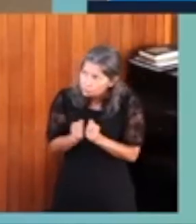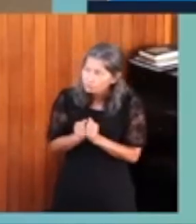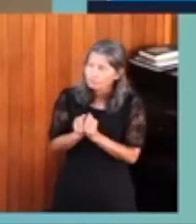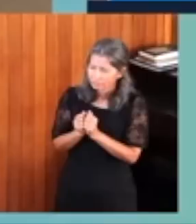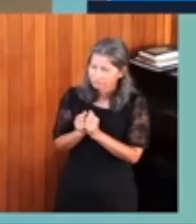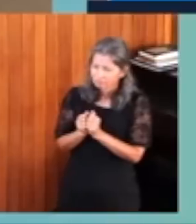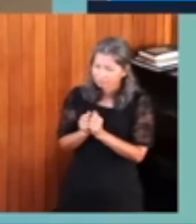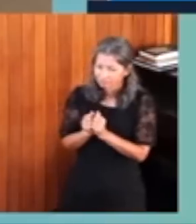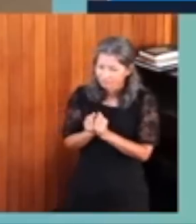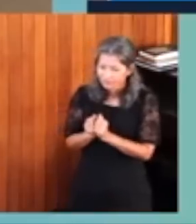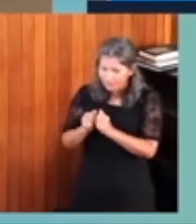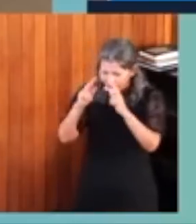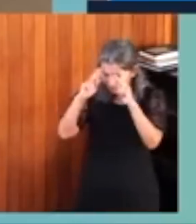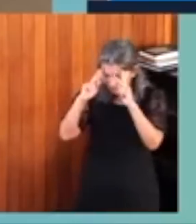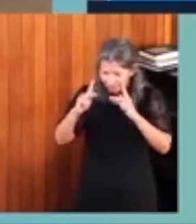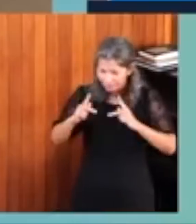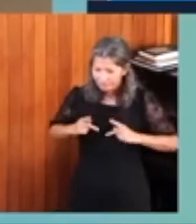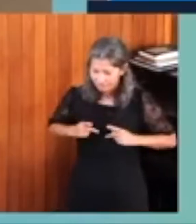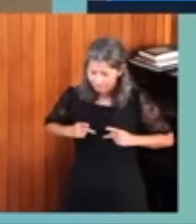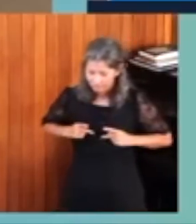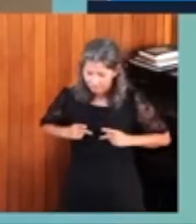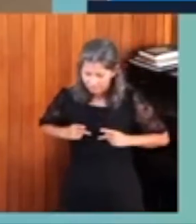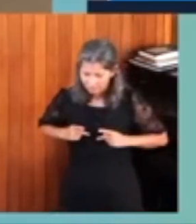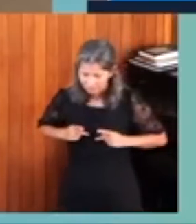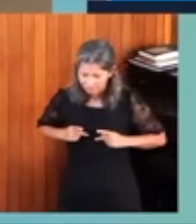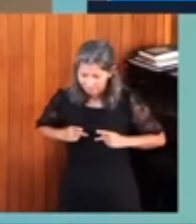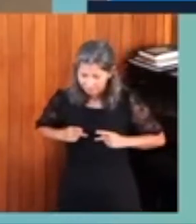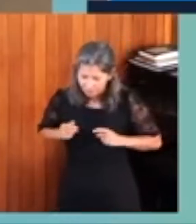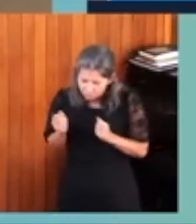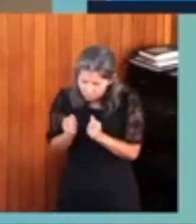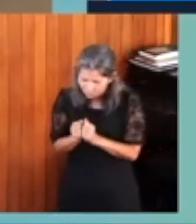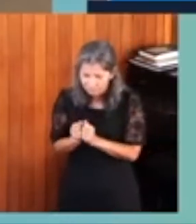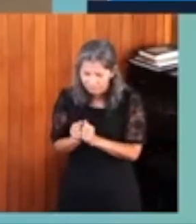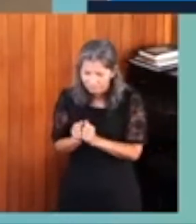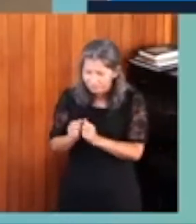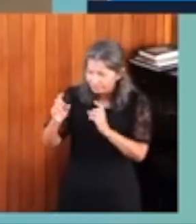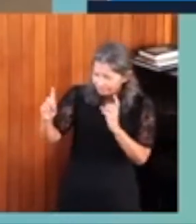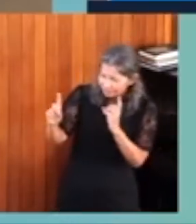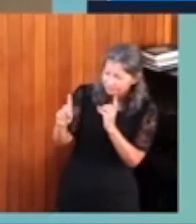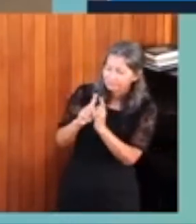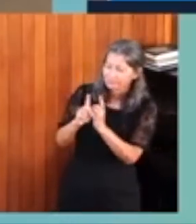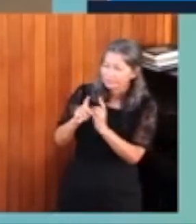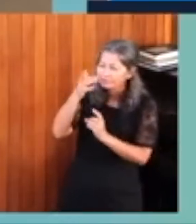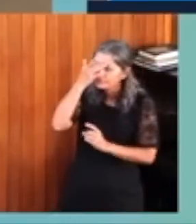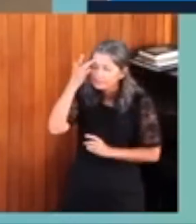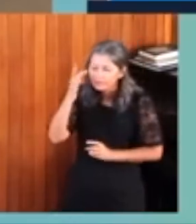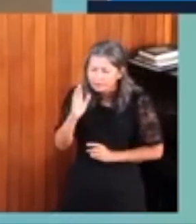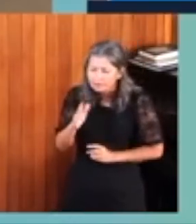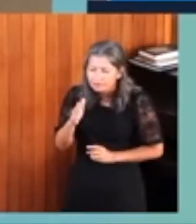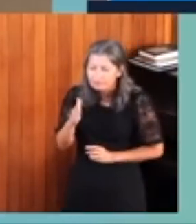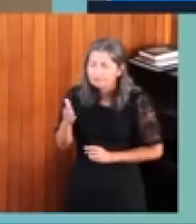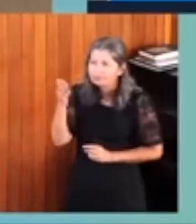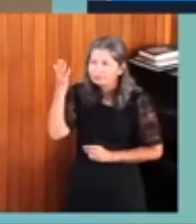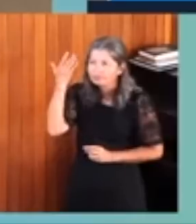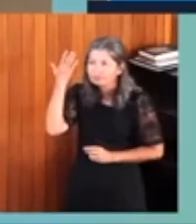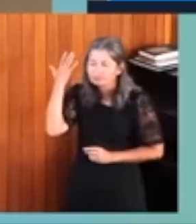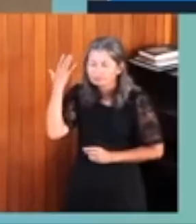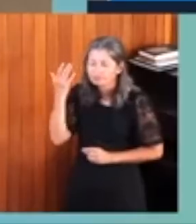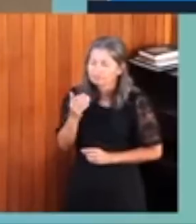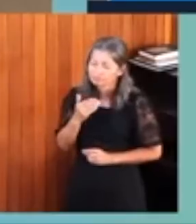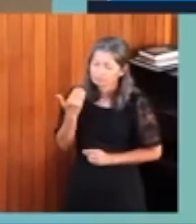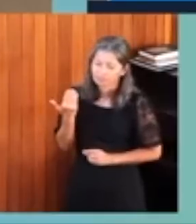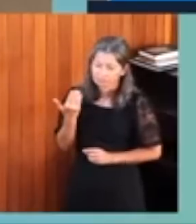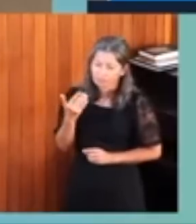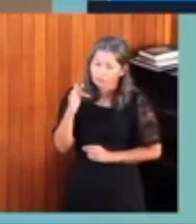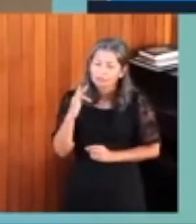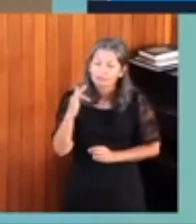testemunha fiel de Deus até o fim. E vai se encontrar com aqueles que dormiram antes. Deus sabe de cada caso. Lá na frente a gente vai